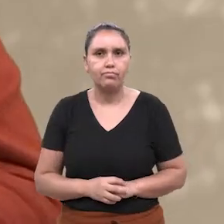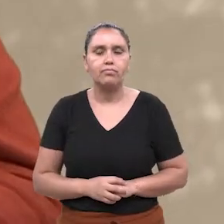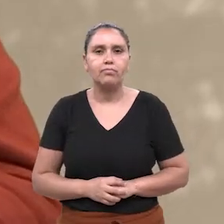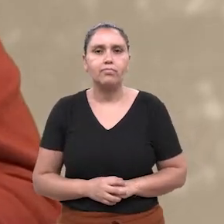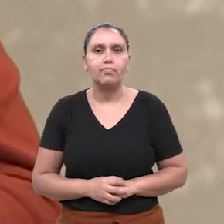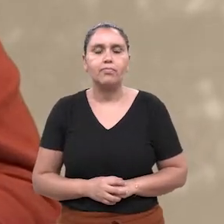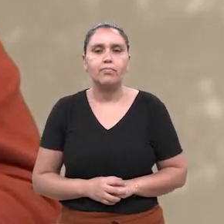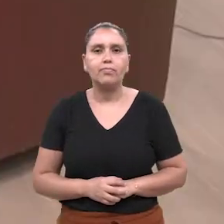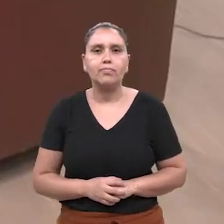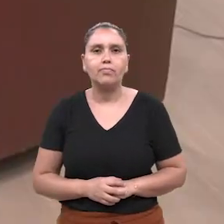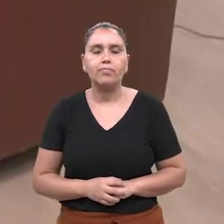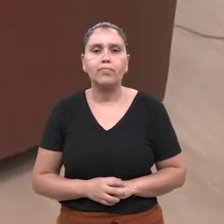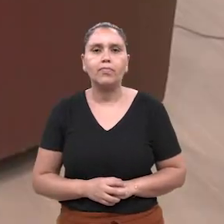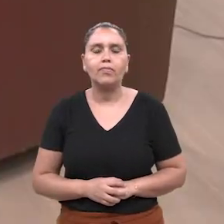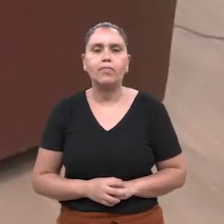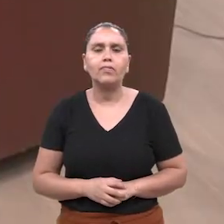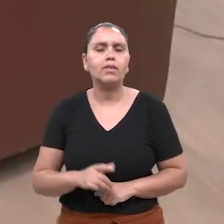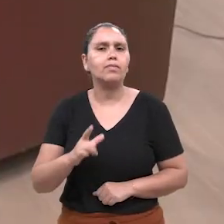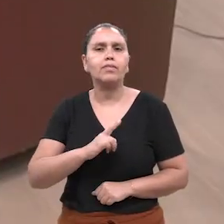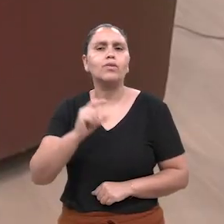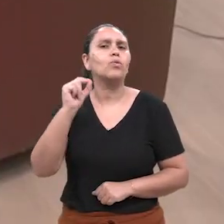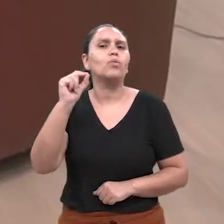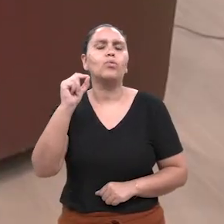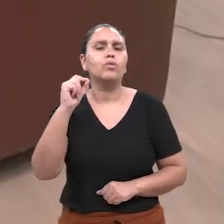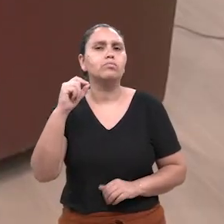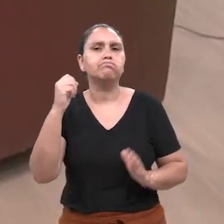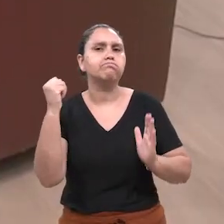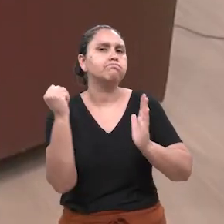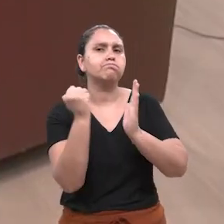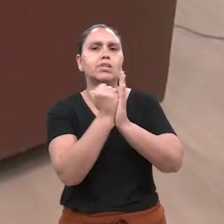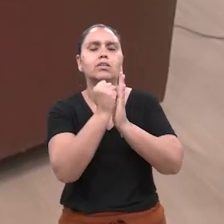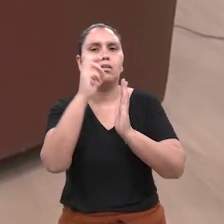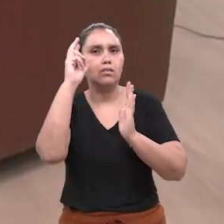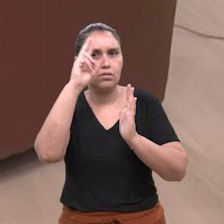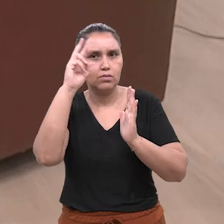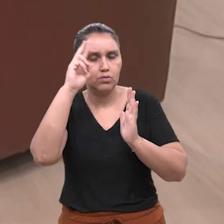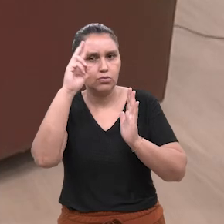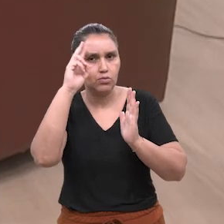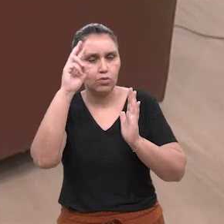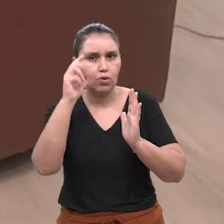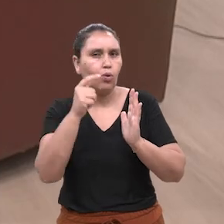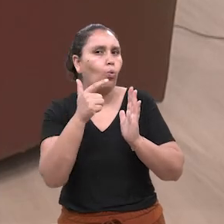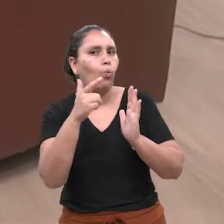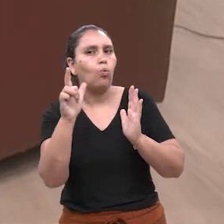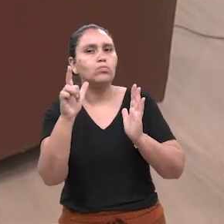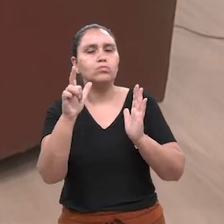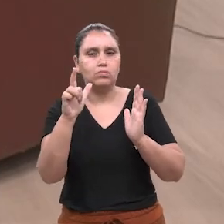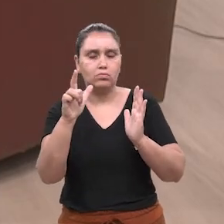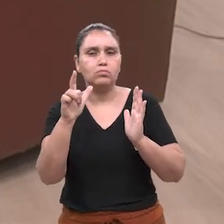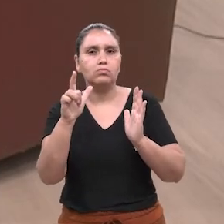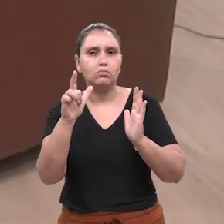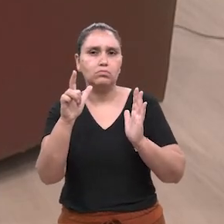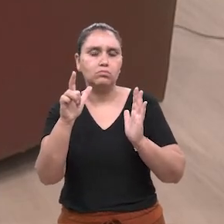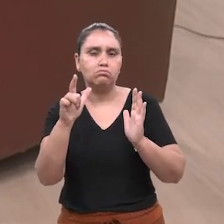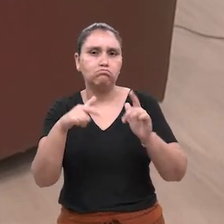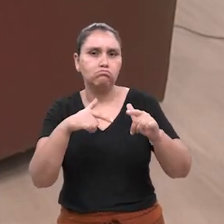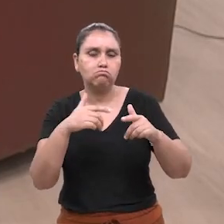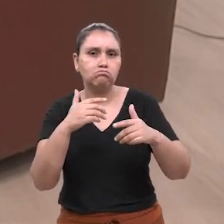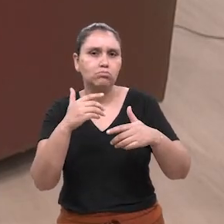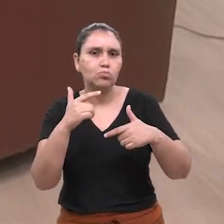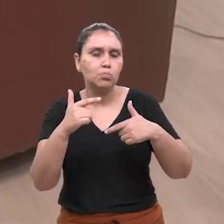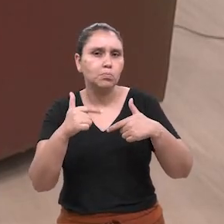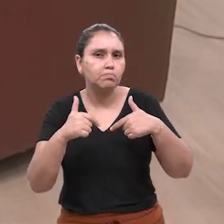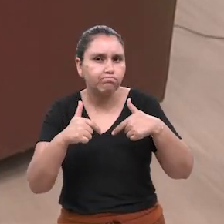do Covid-19. Mário, algum fato histórico, além, óbvio, da pandemia, que eu acho que